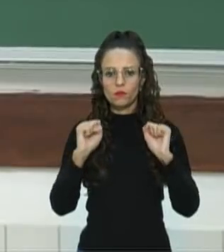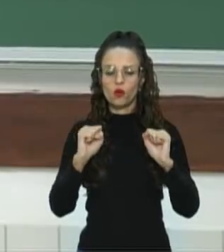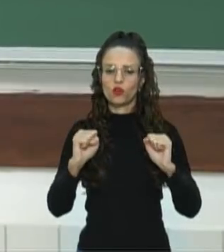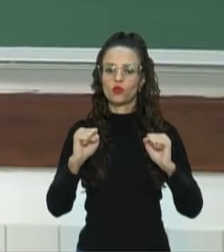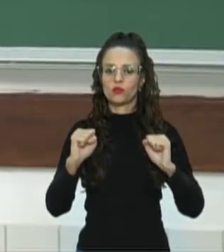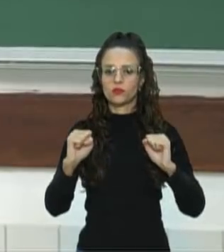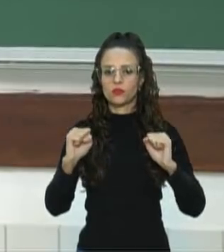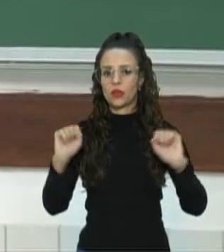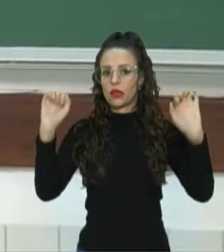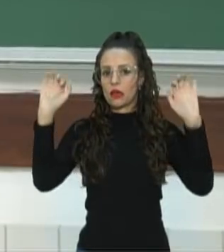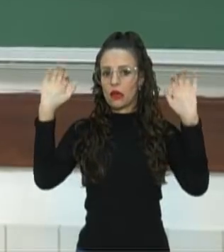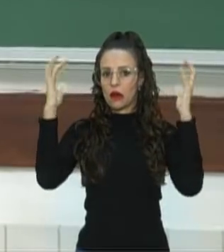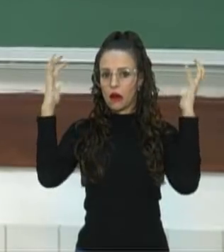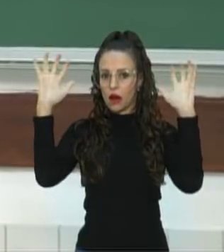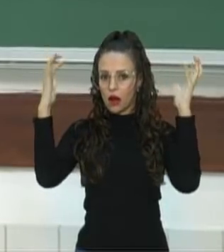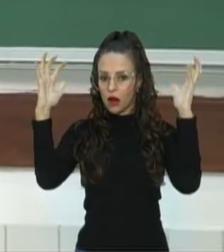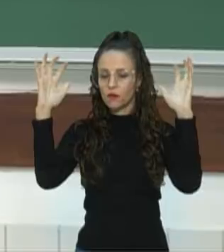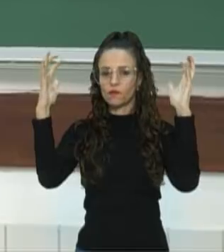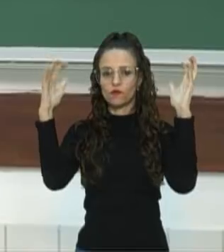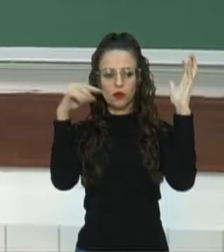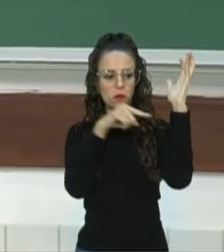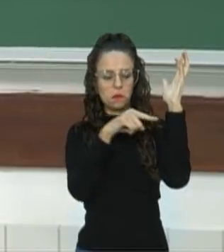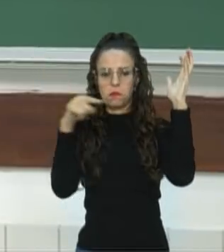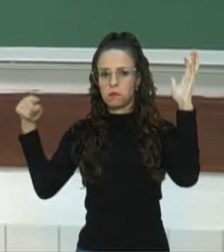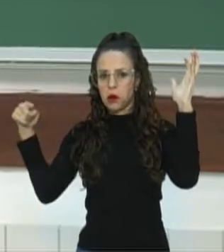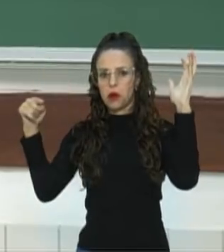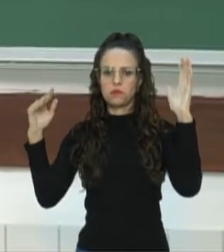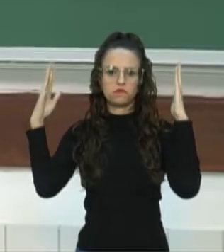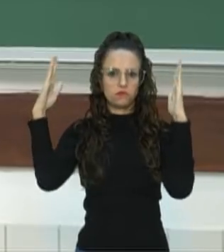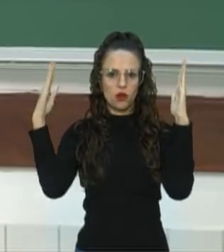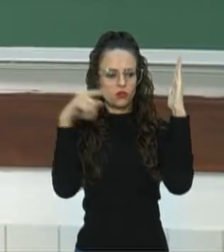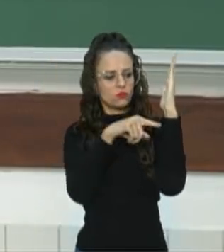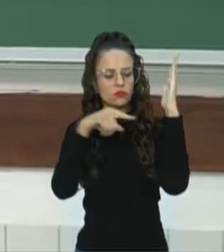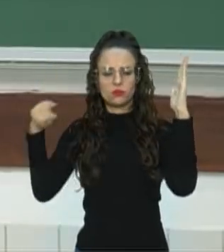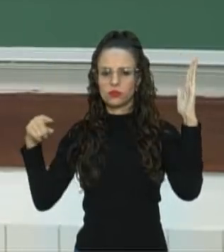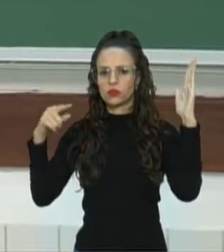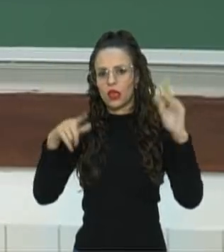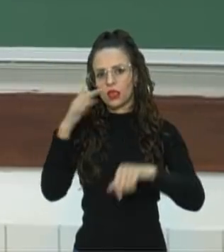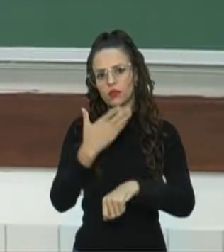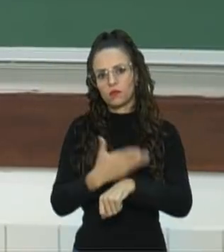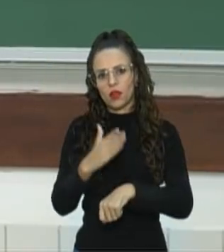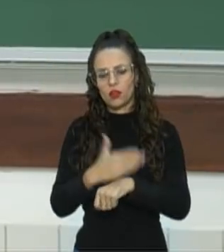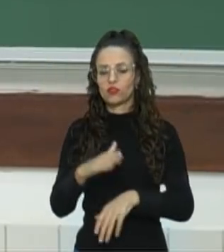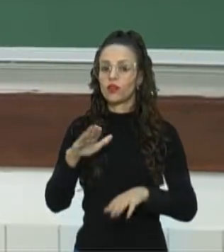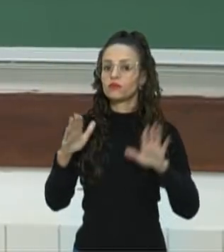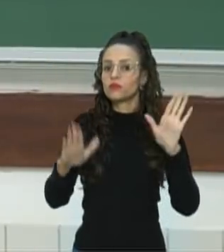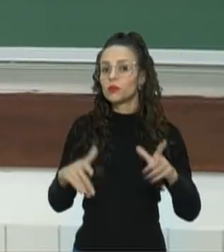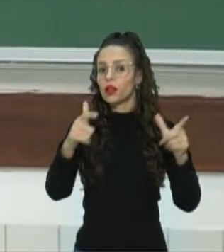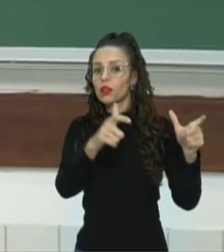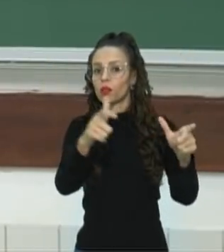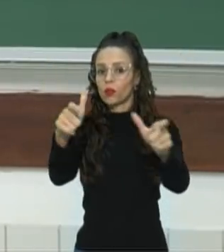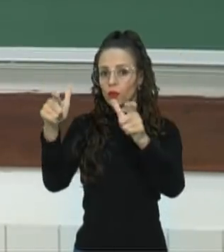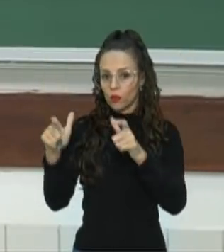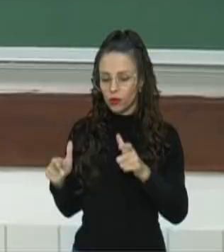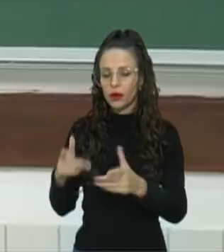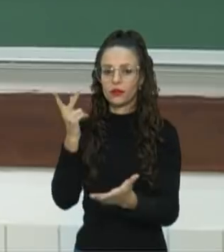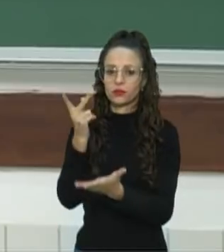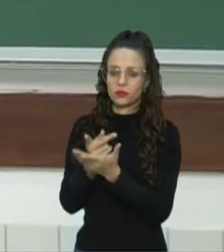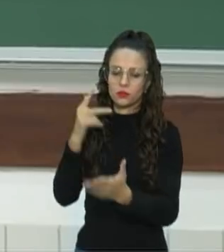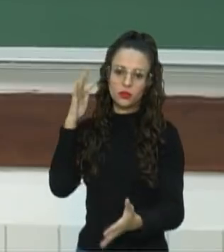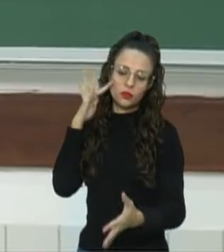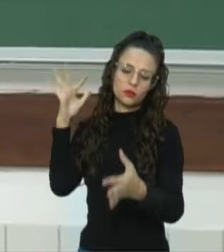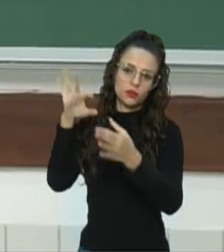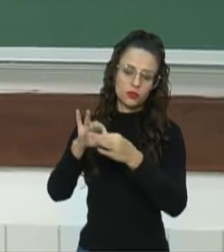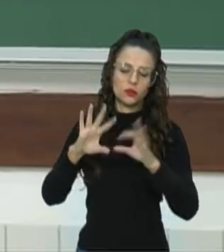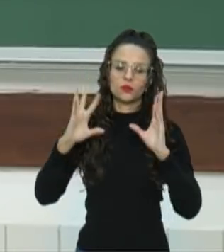pontos, pode ser árvores, pode ser uma árvore, um poste, pode ser dois postes. Então, a prática aí depende do local que ele é montado, sempre levando em